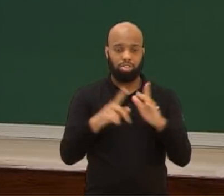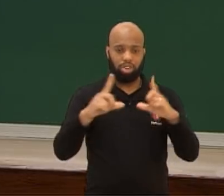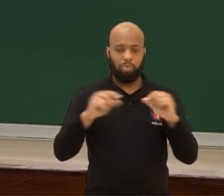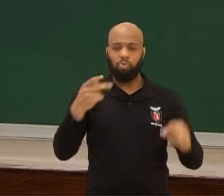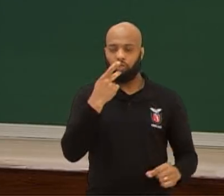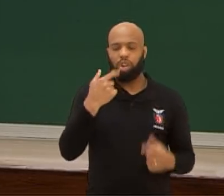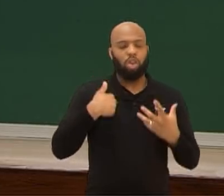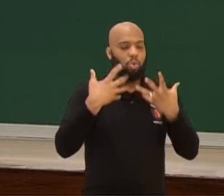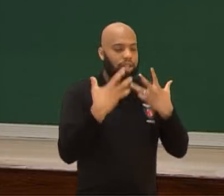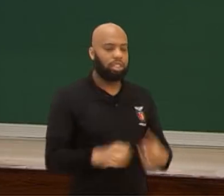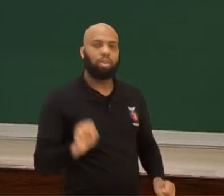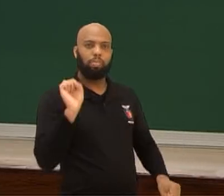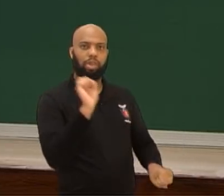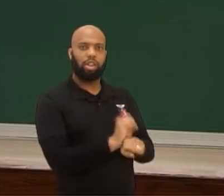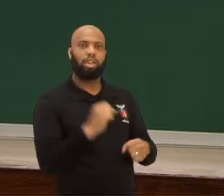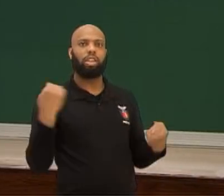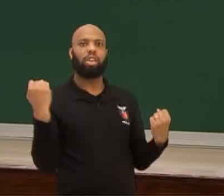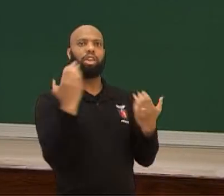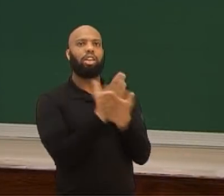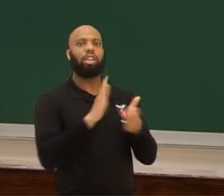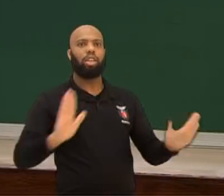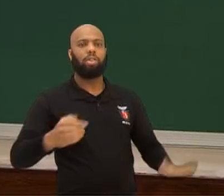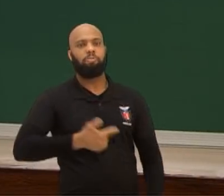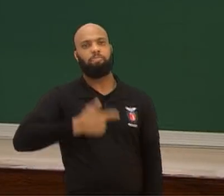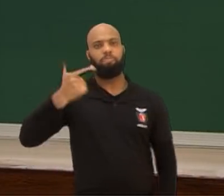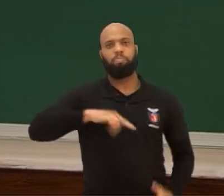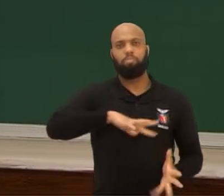e tem fim a Segunda Guerra Mundial.